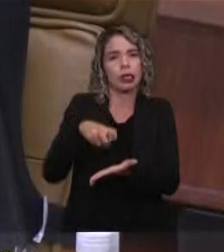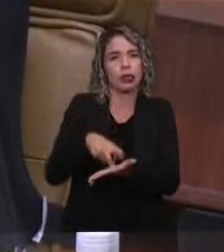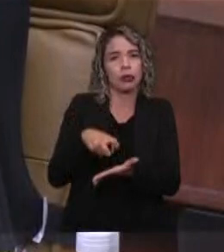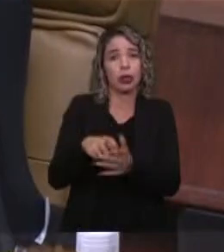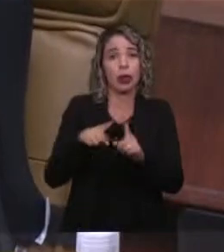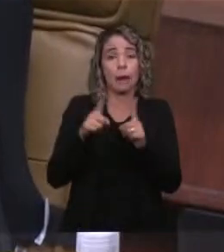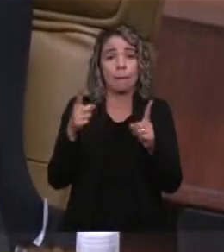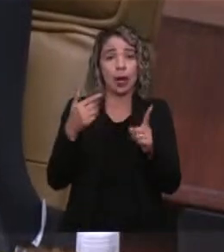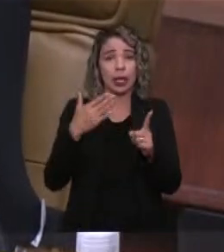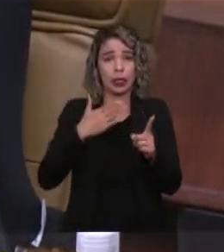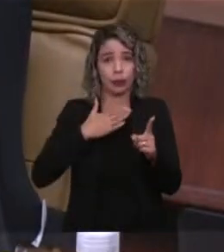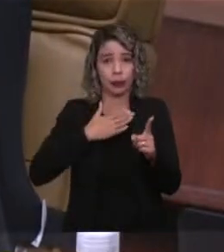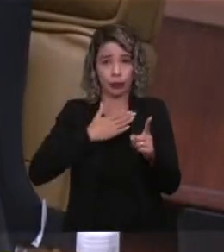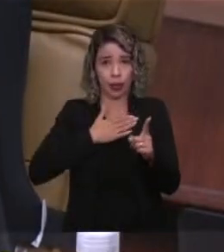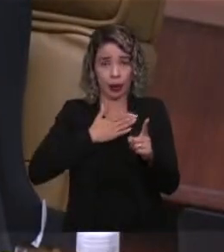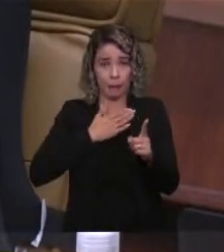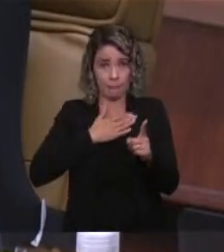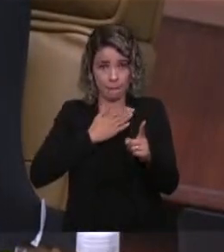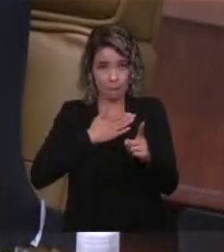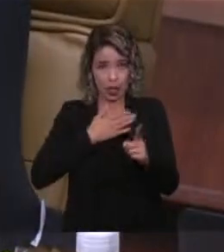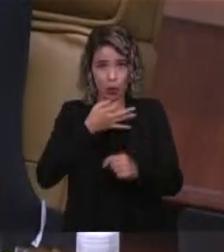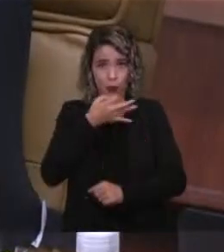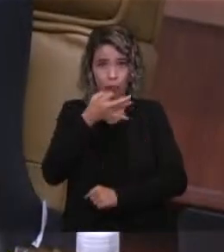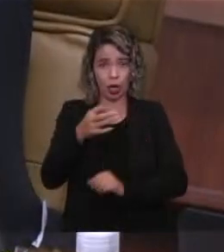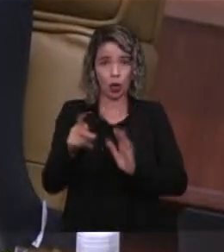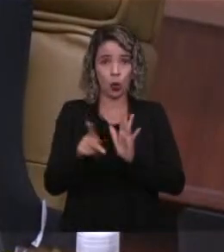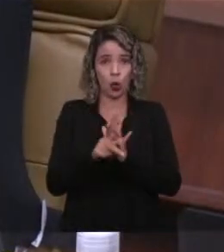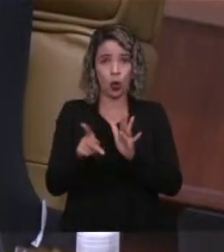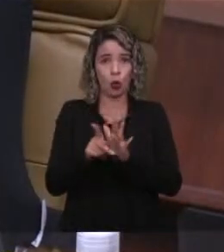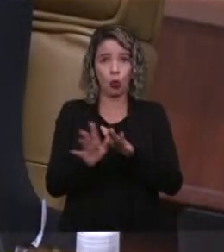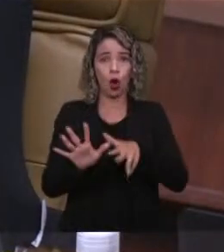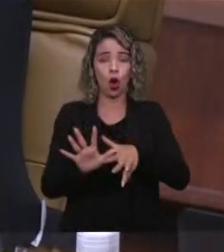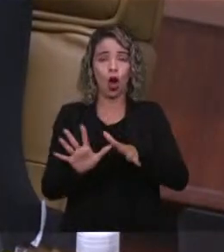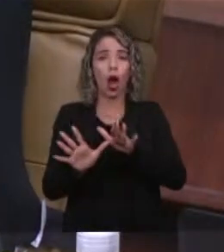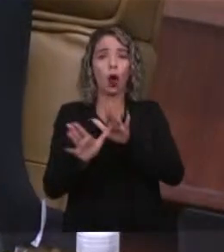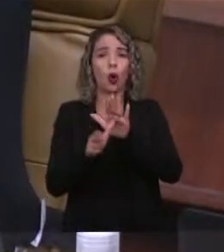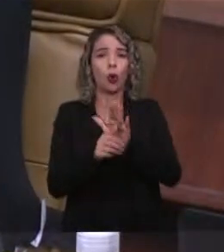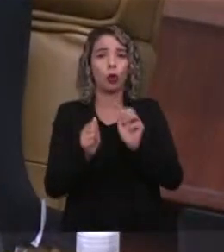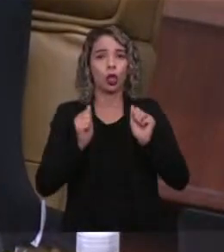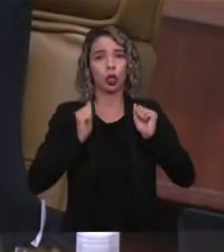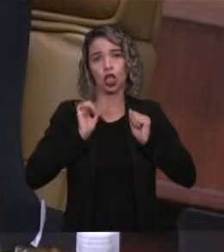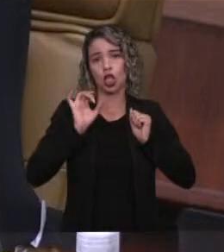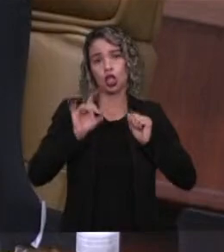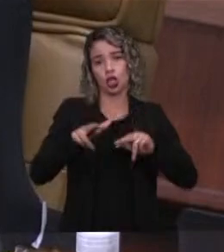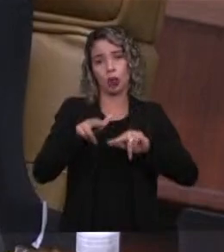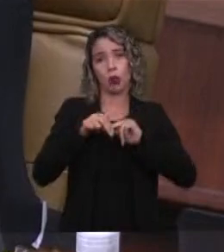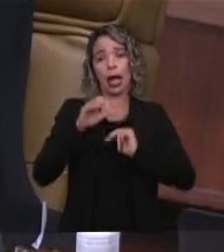a minha delimitação em relação à corrupção passiva se restringe ao caput,